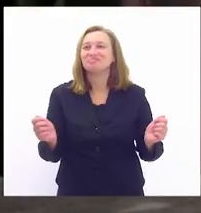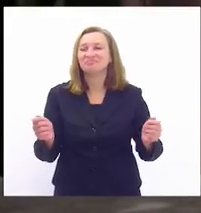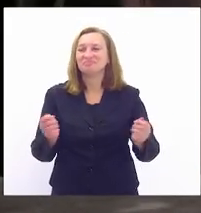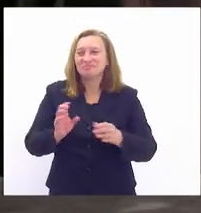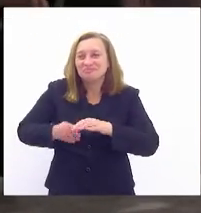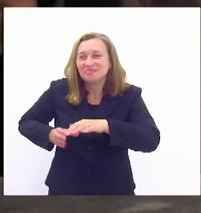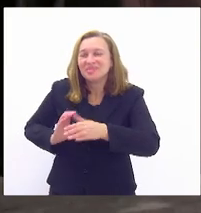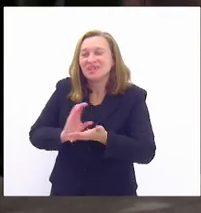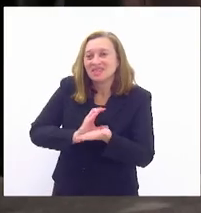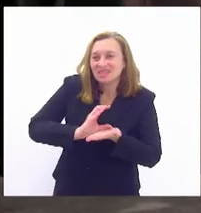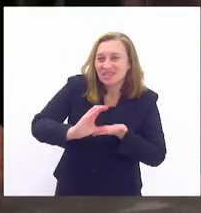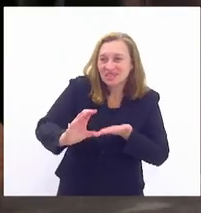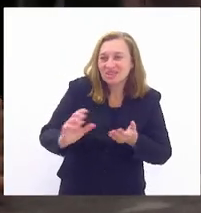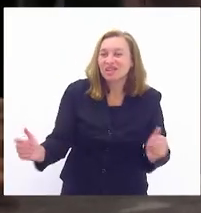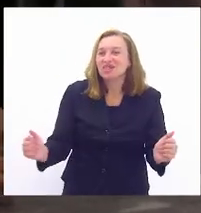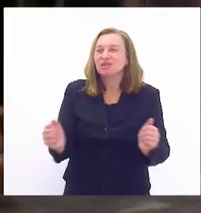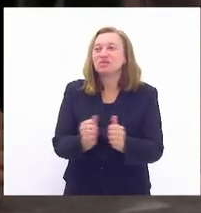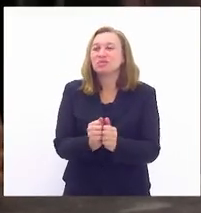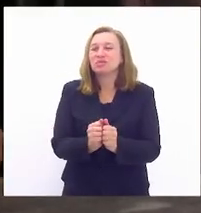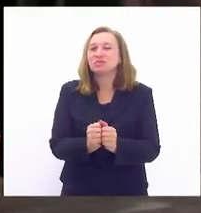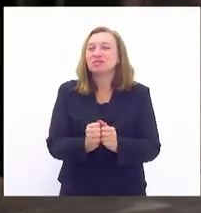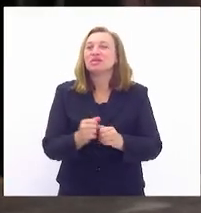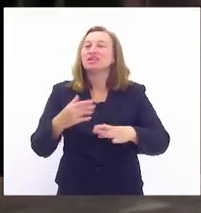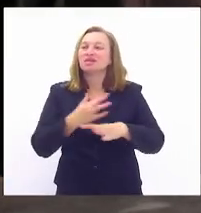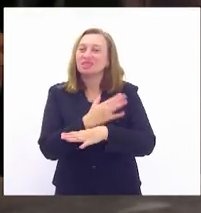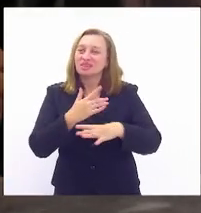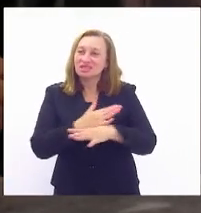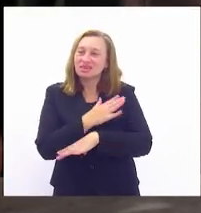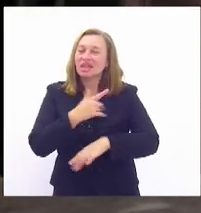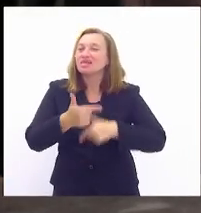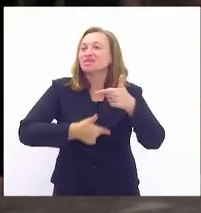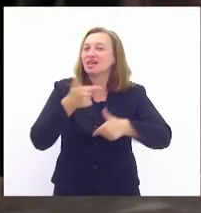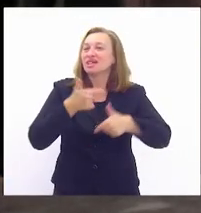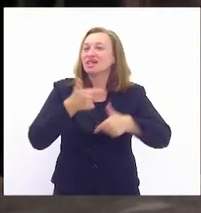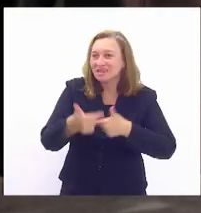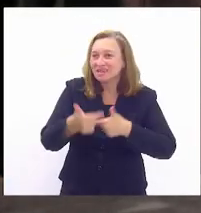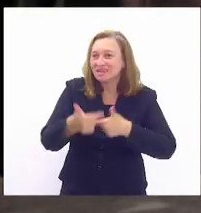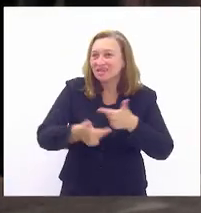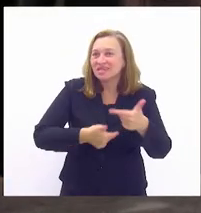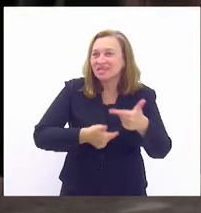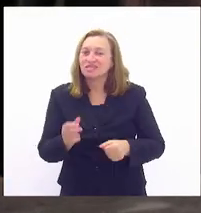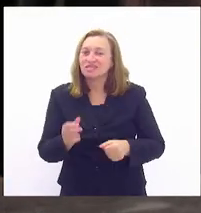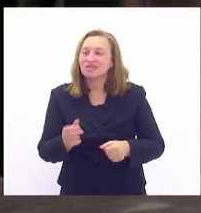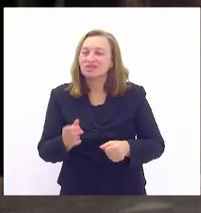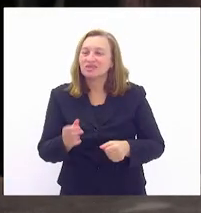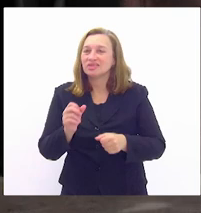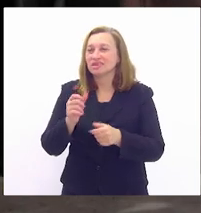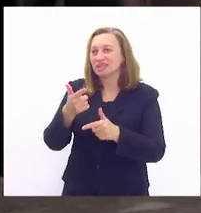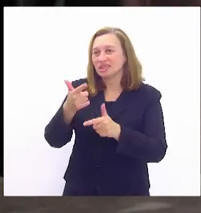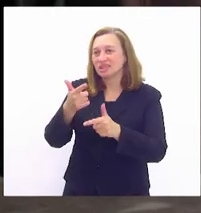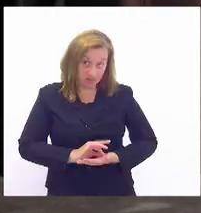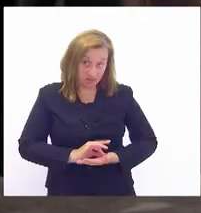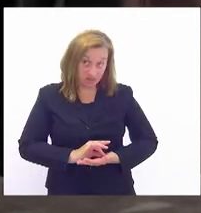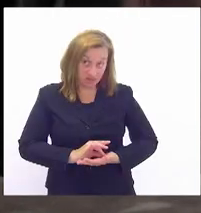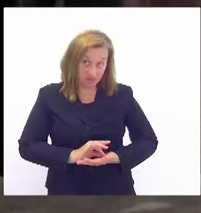recursos e estar junto aqui na cidade, né, trabalhando, né, fazendo com que esse problema